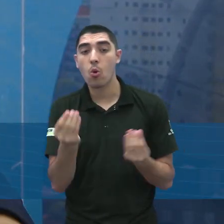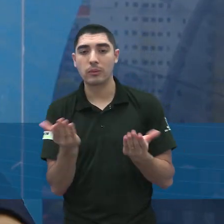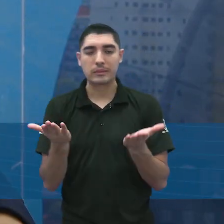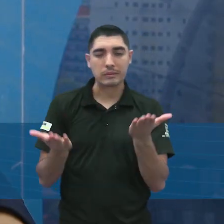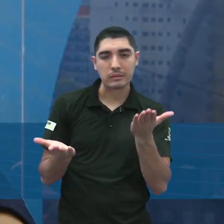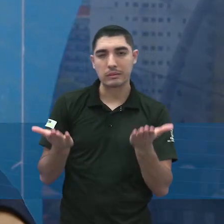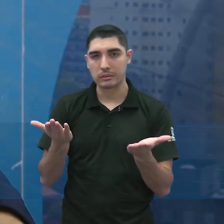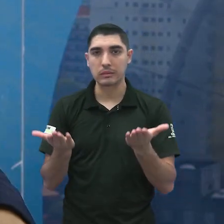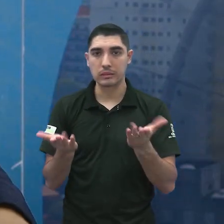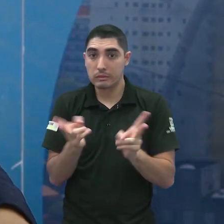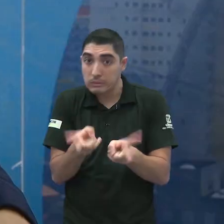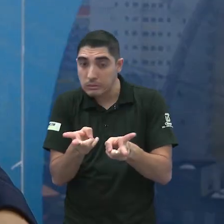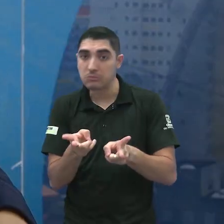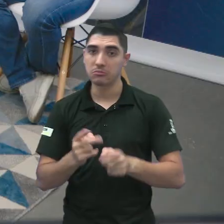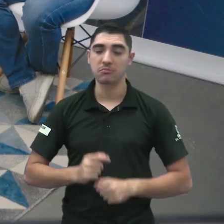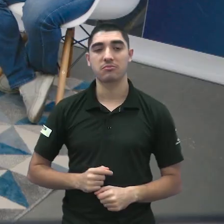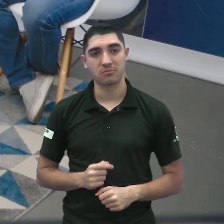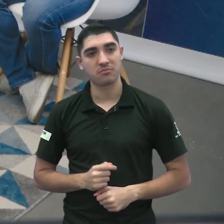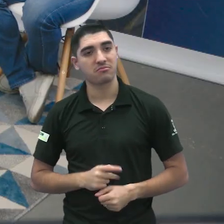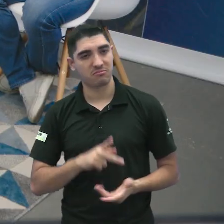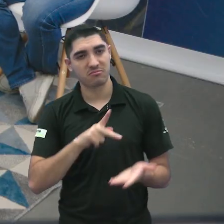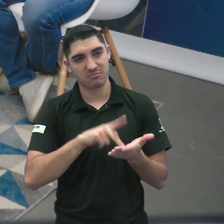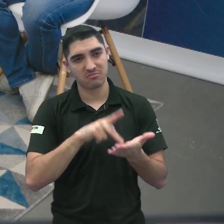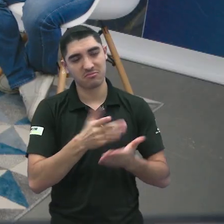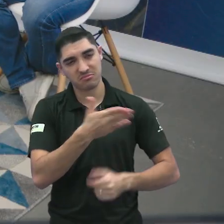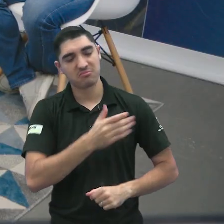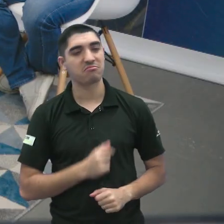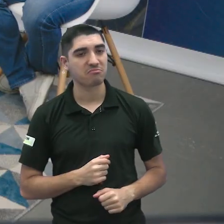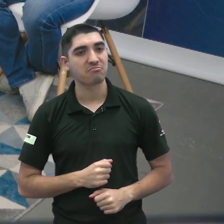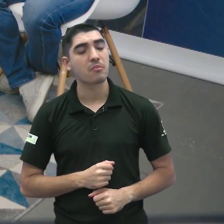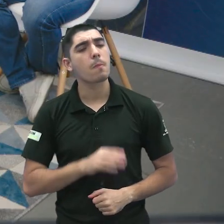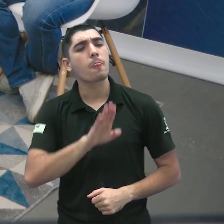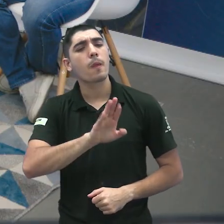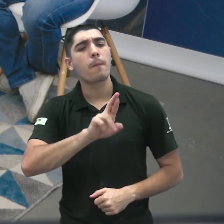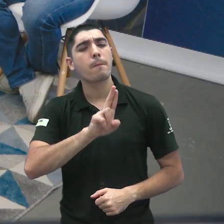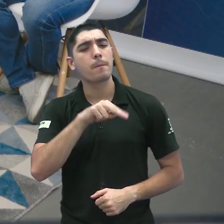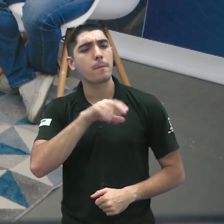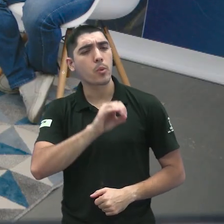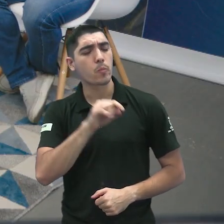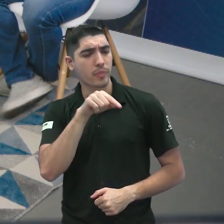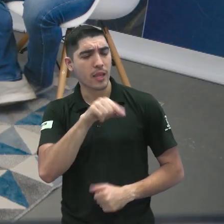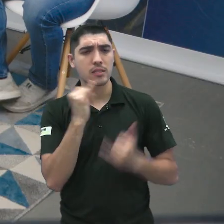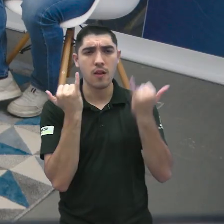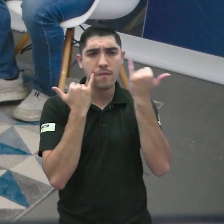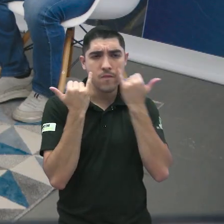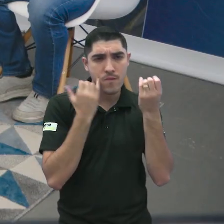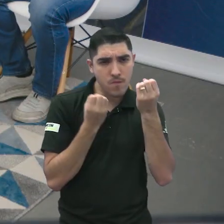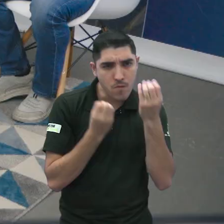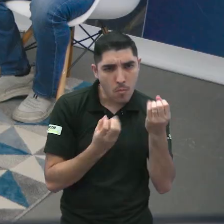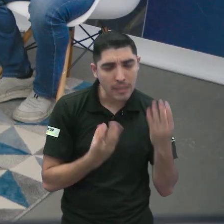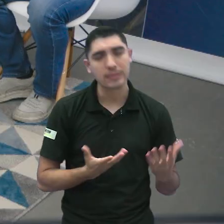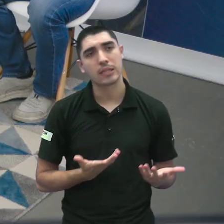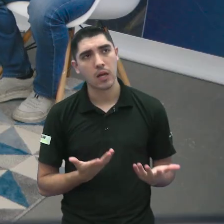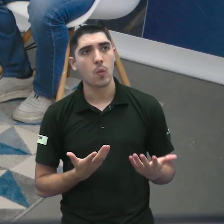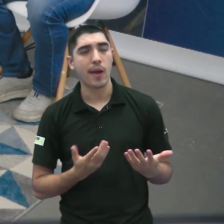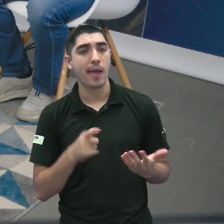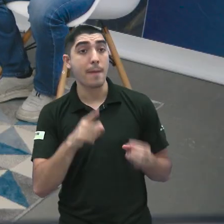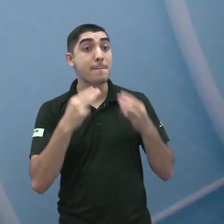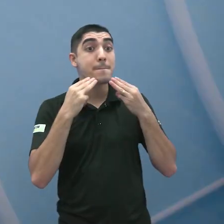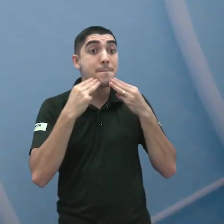equilíbrio de como isso vai se dar. Com certeza. Ô Bruno, o uso de dados, né, e o marketing